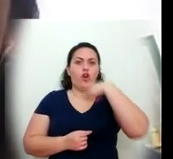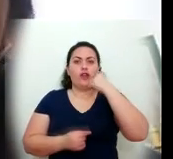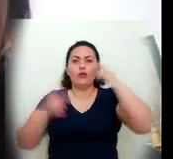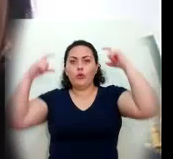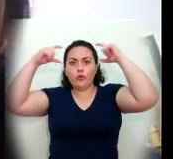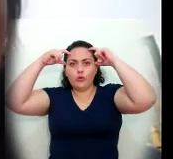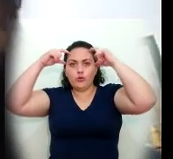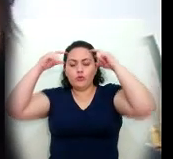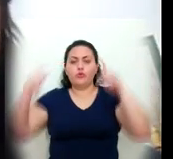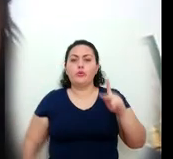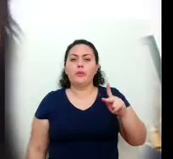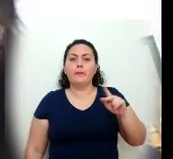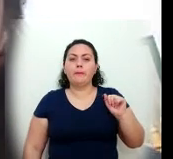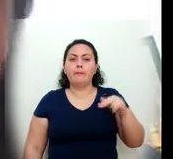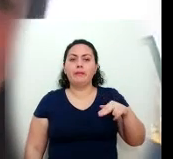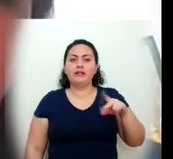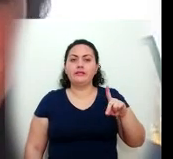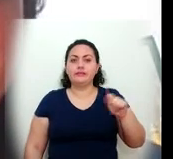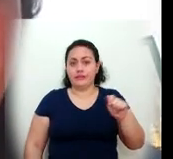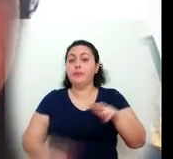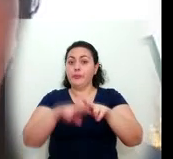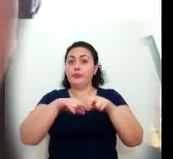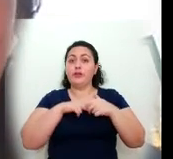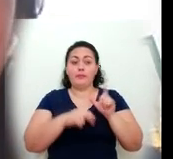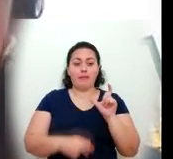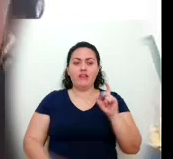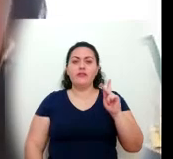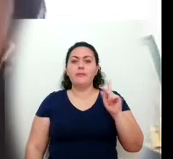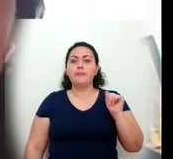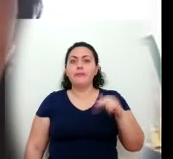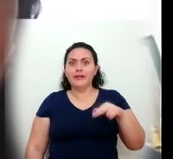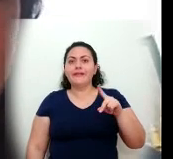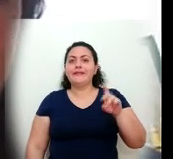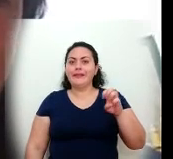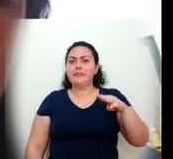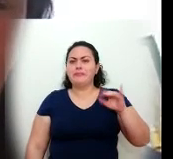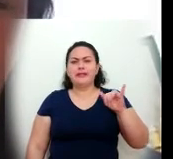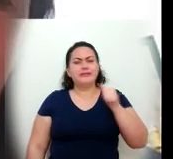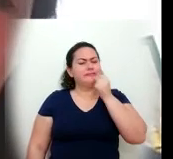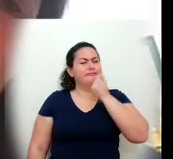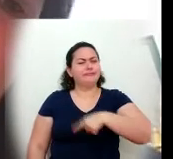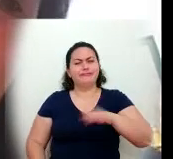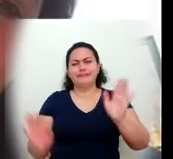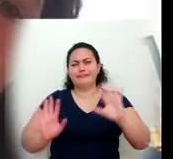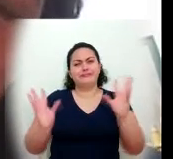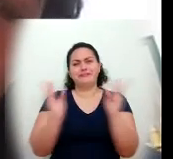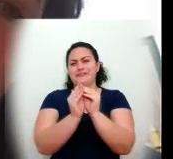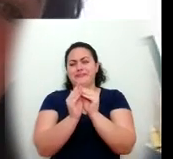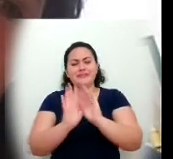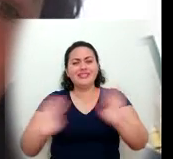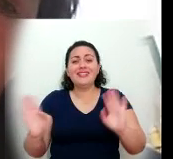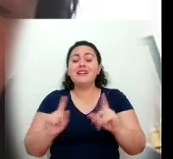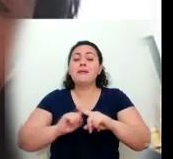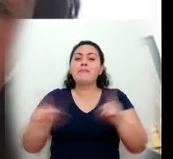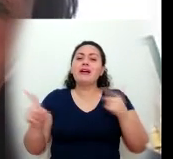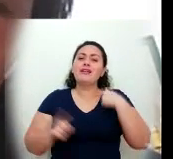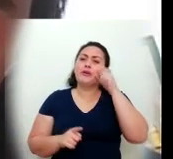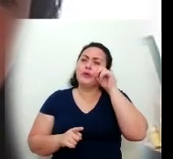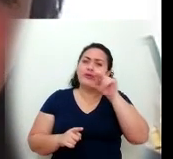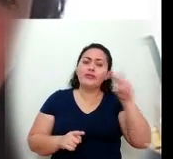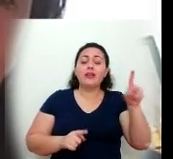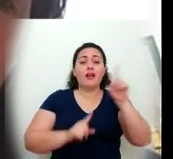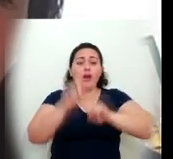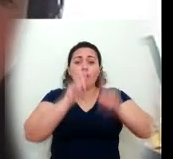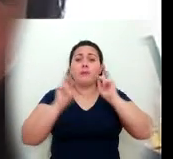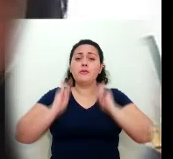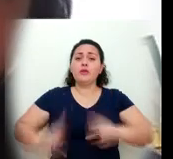eu fico vendo os memes, a gente dá risada, óbvio, mas na verdade eu fico pensando que daqui a pouco isso tem gerado também algumas pessoas, né, um certo